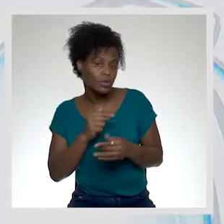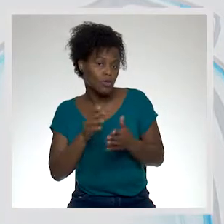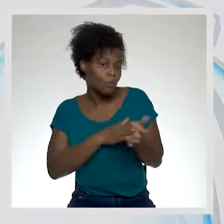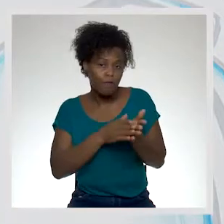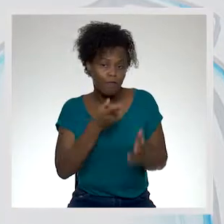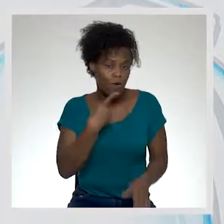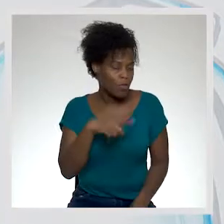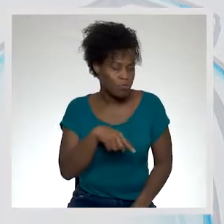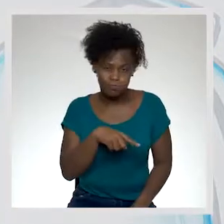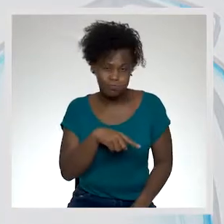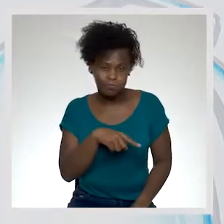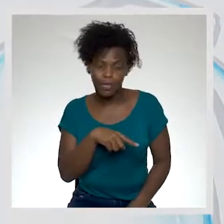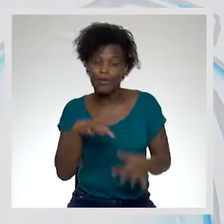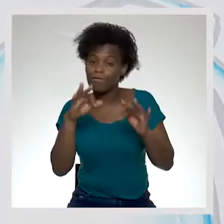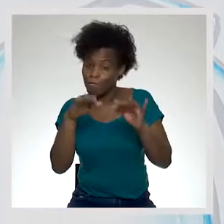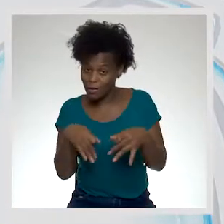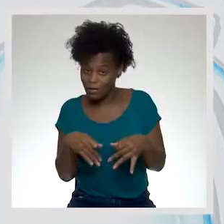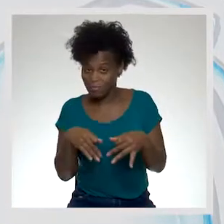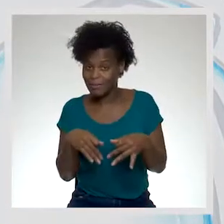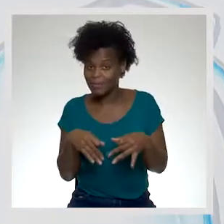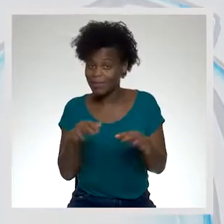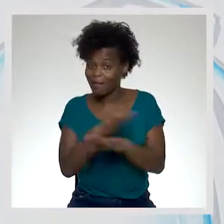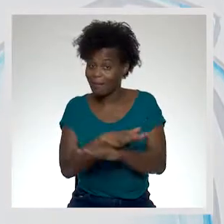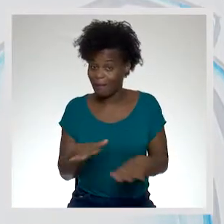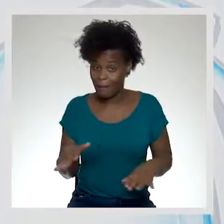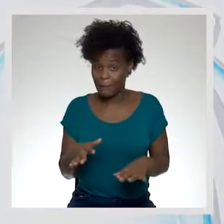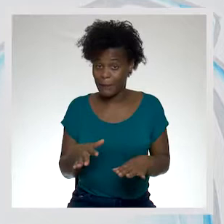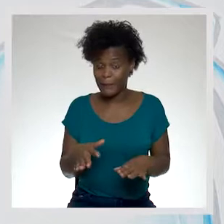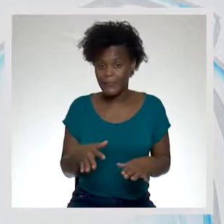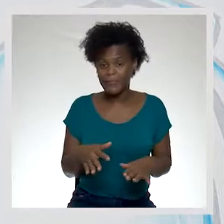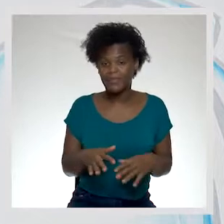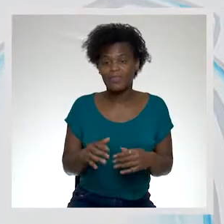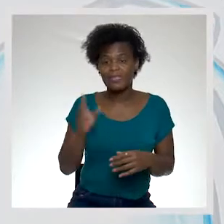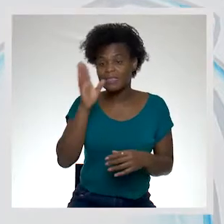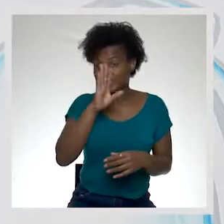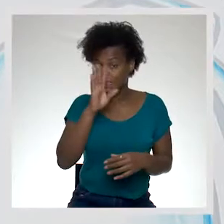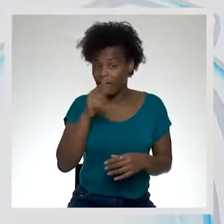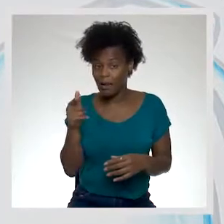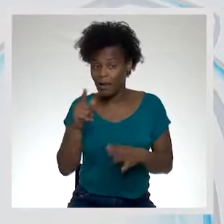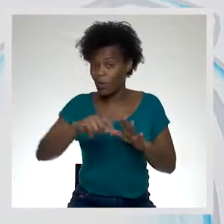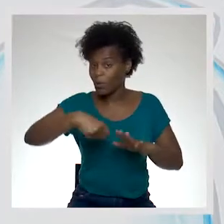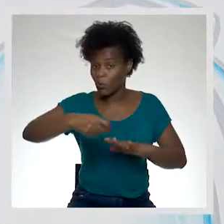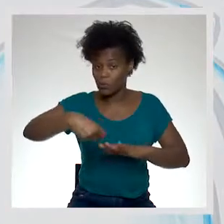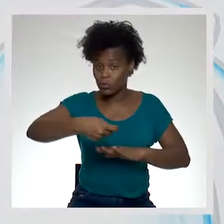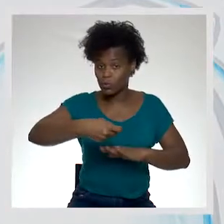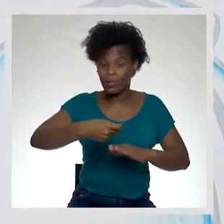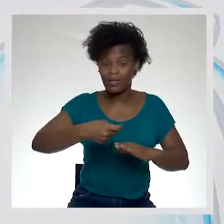são recursos que esgotam, que terminam. Se não forem